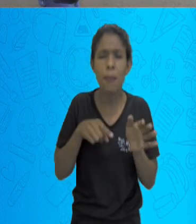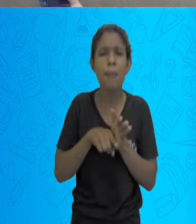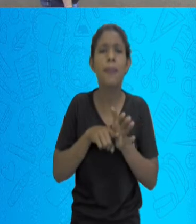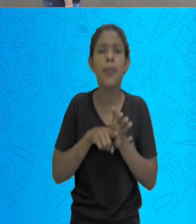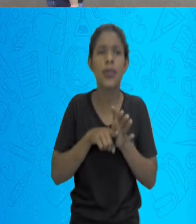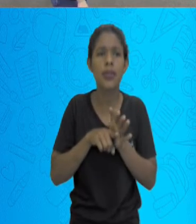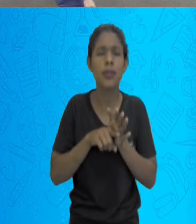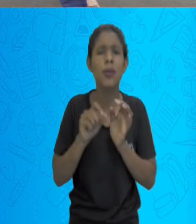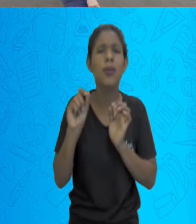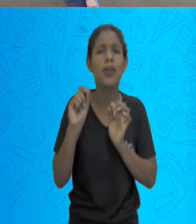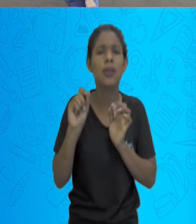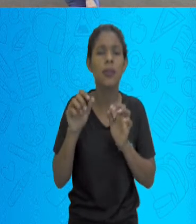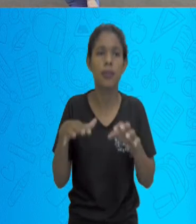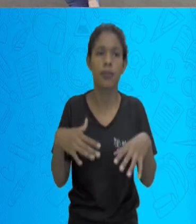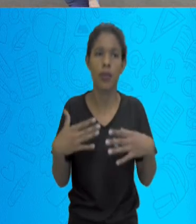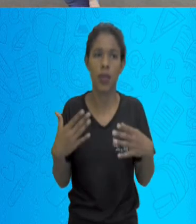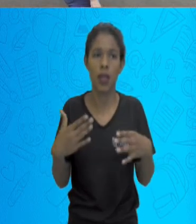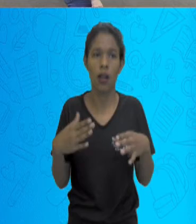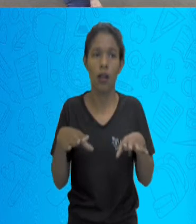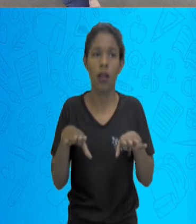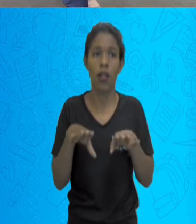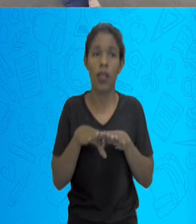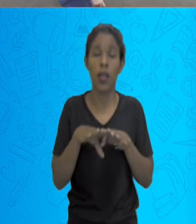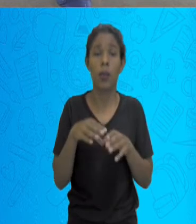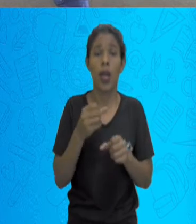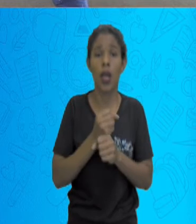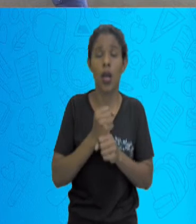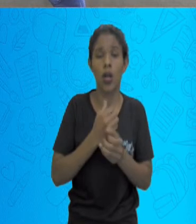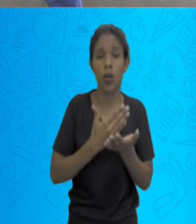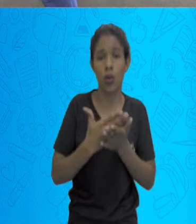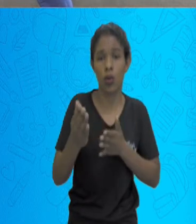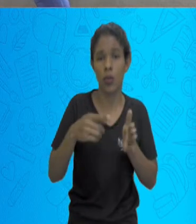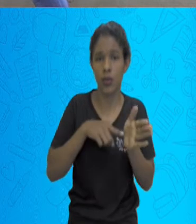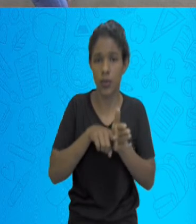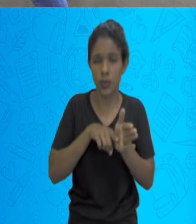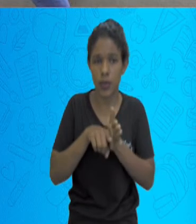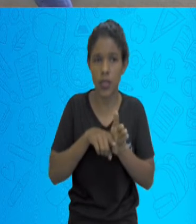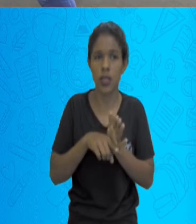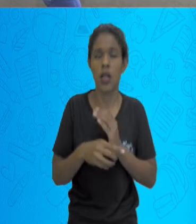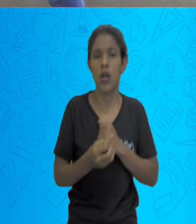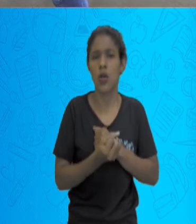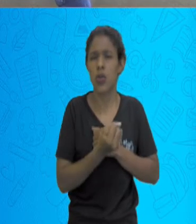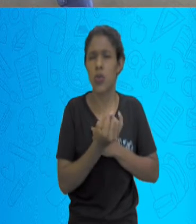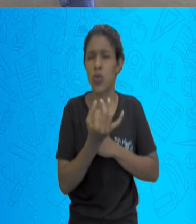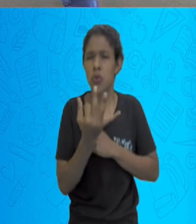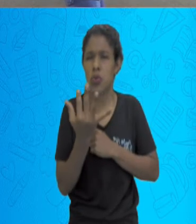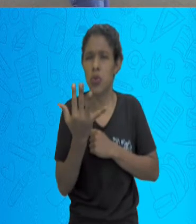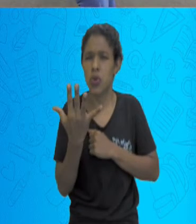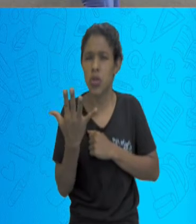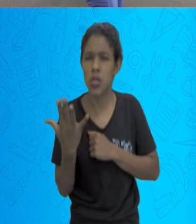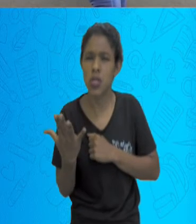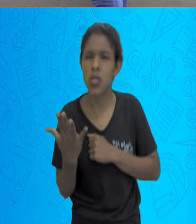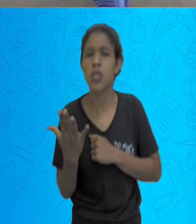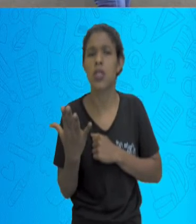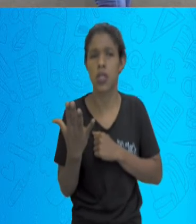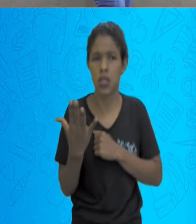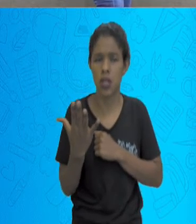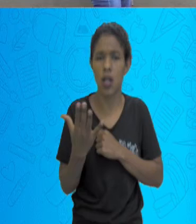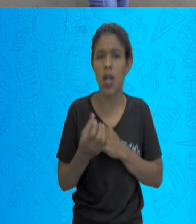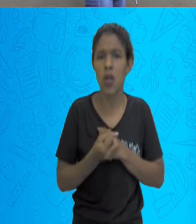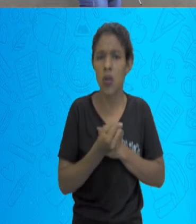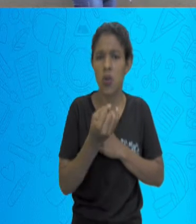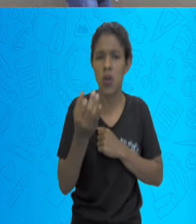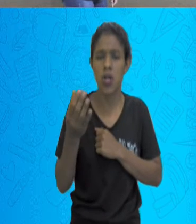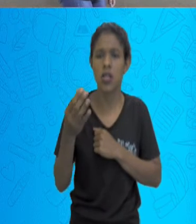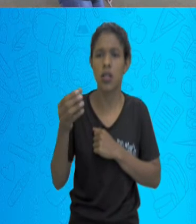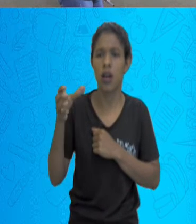começou-se a fazer esta análise, foi em 2009. A quantidade era bem maior em relação ao ano